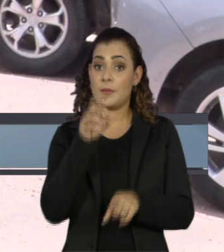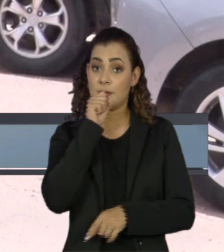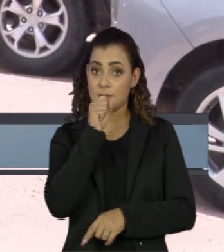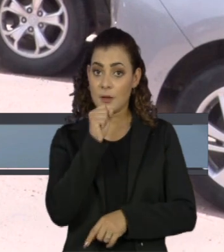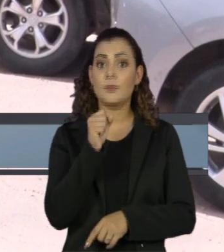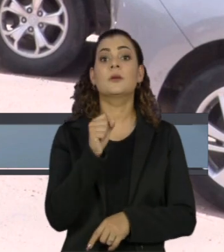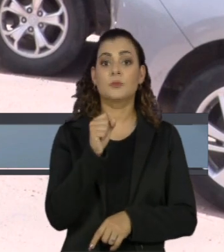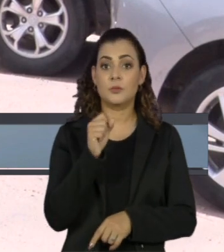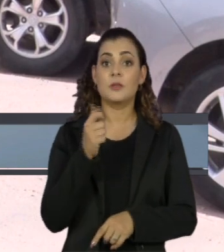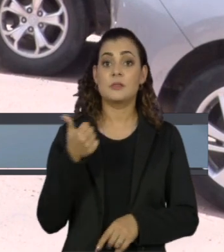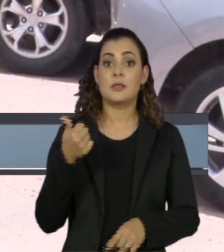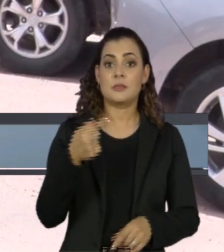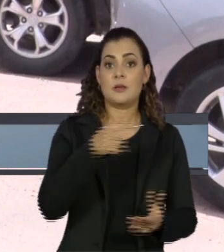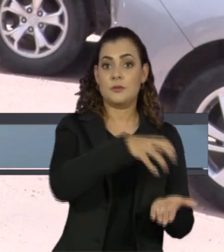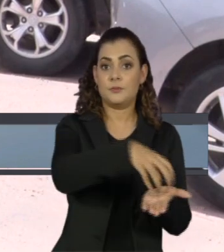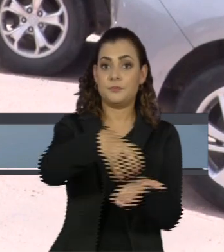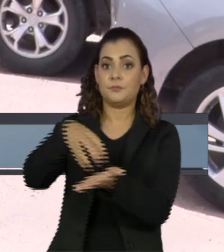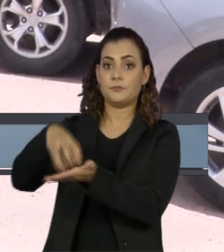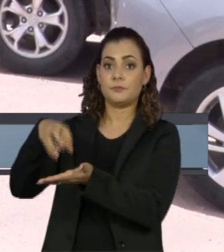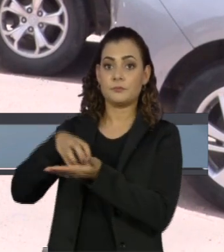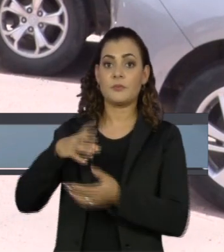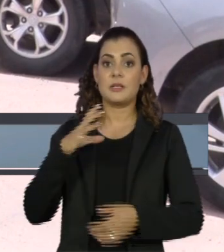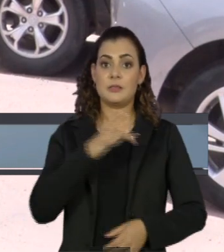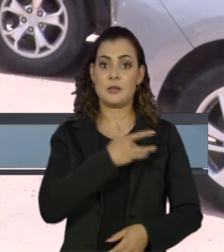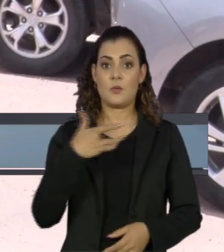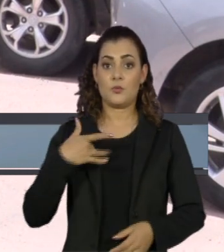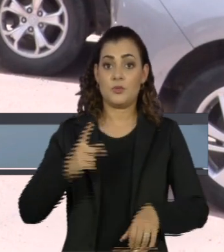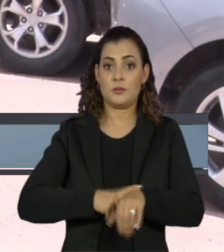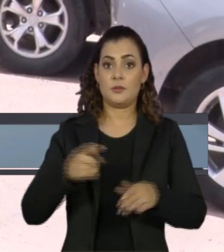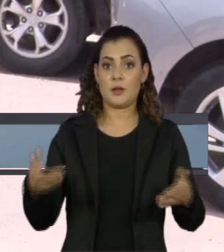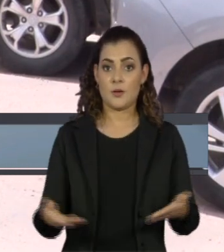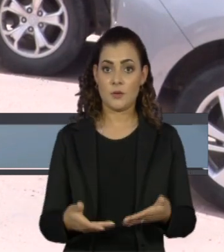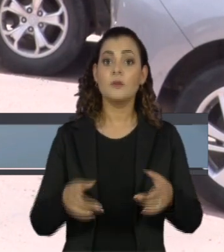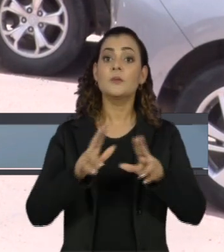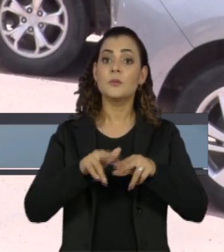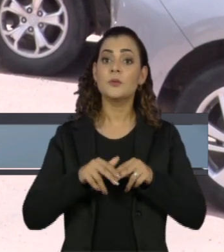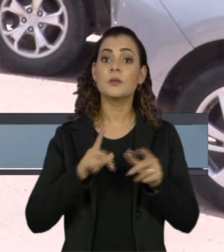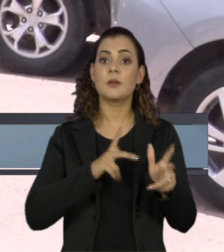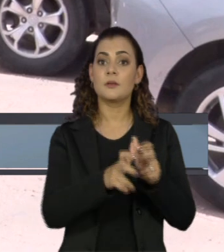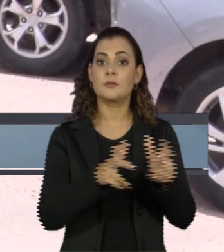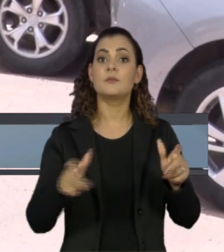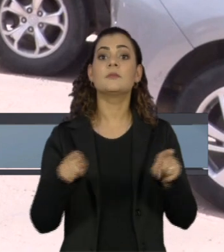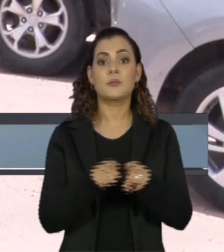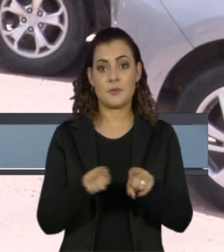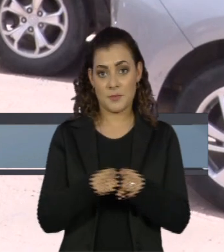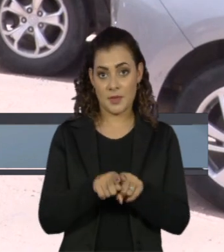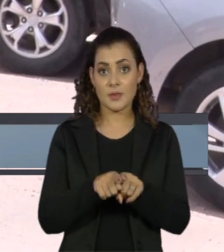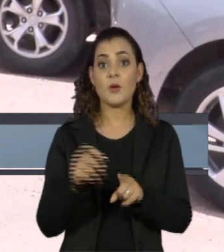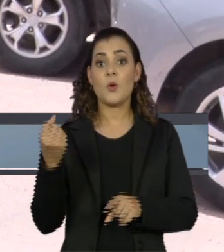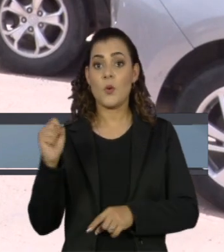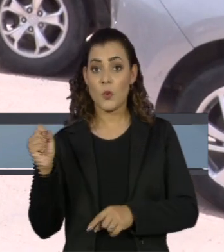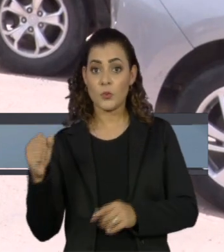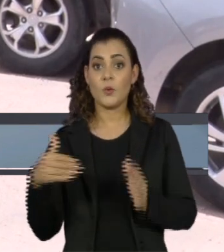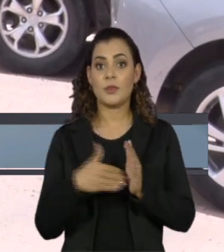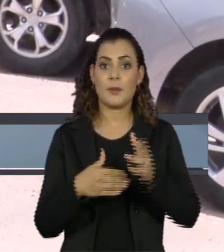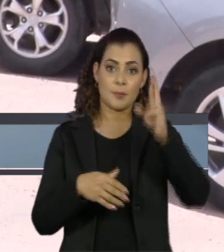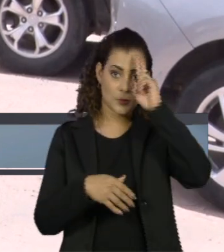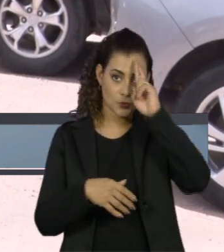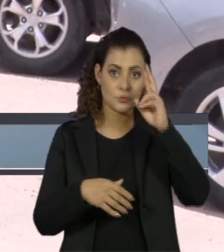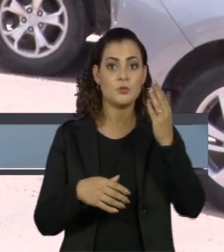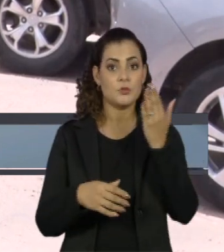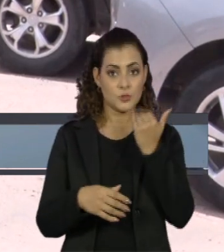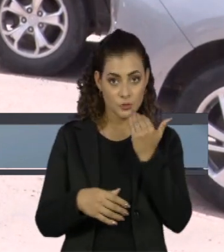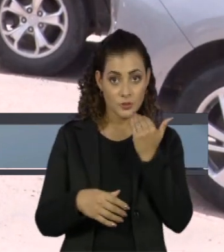sábados 17 unidades do saúde na hora do Ministério da Saúde oferecem as doses da vacina das oito ao meio-dia